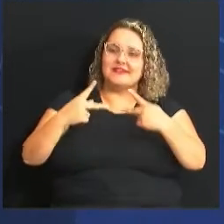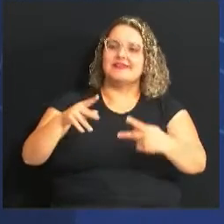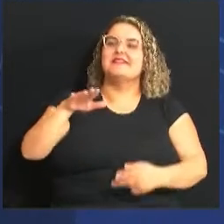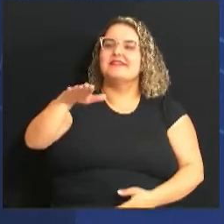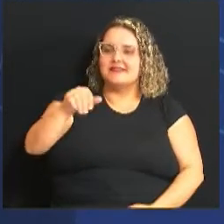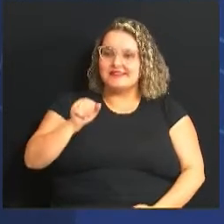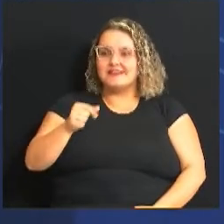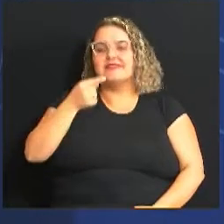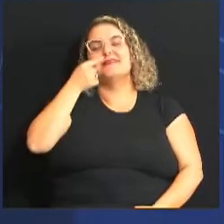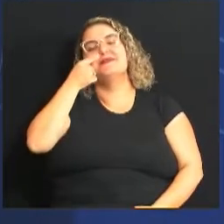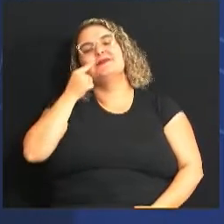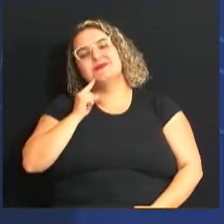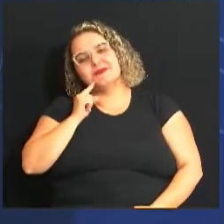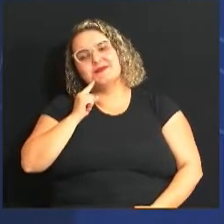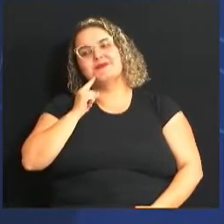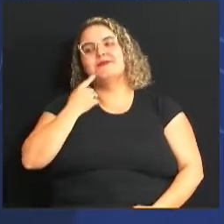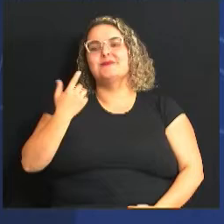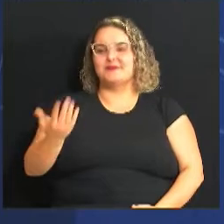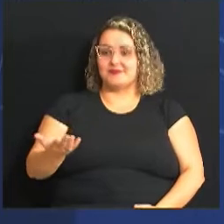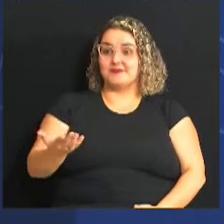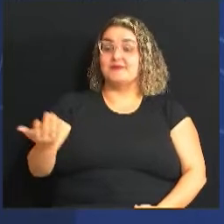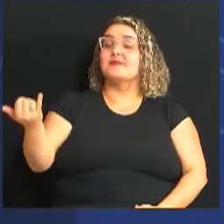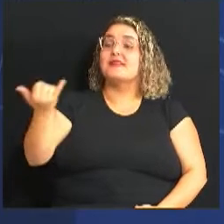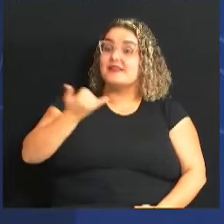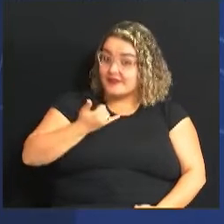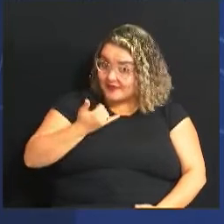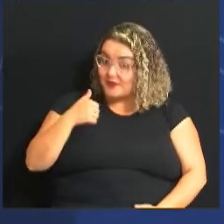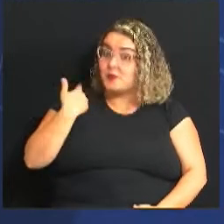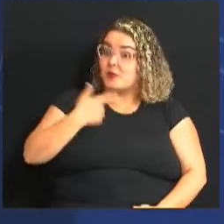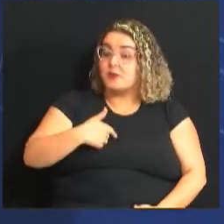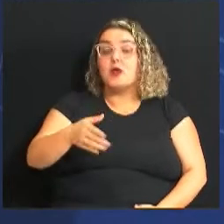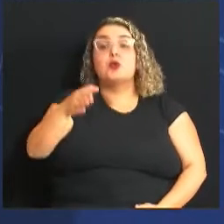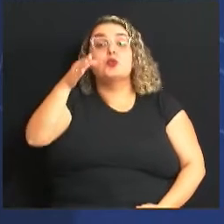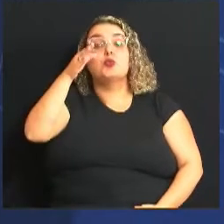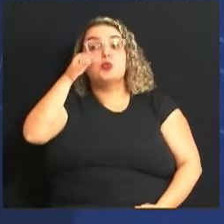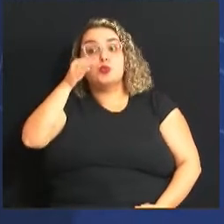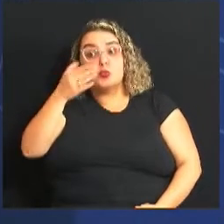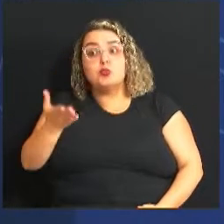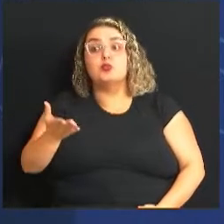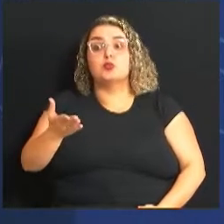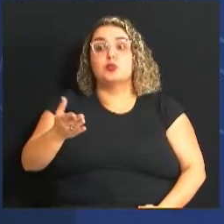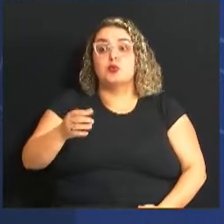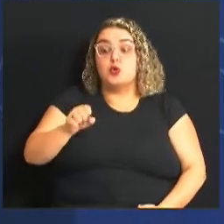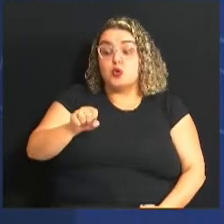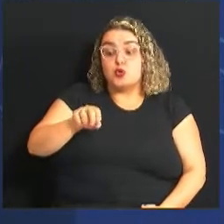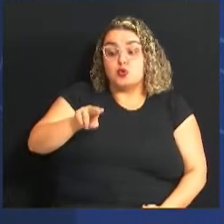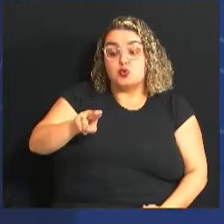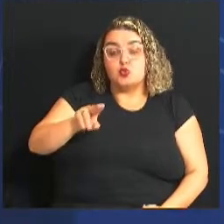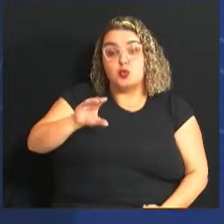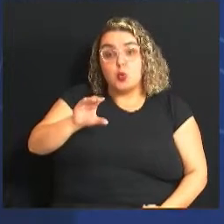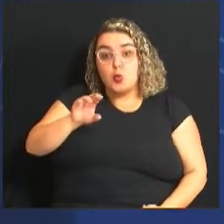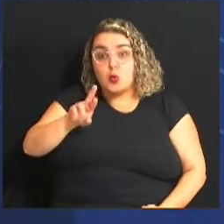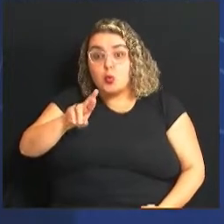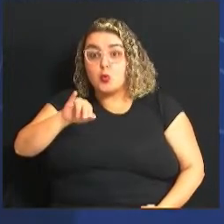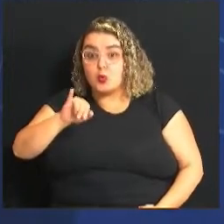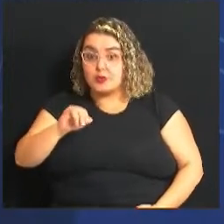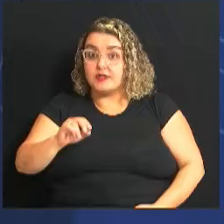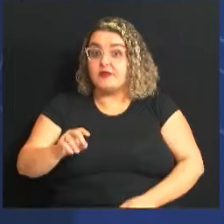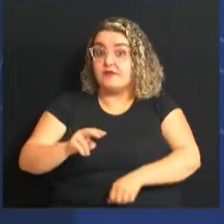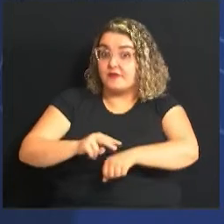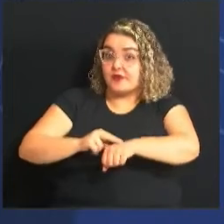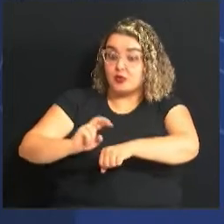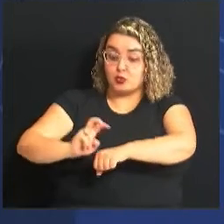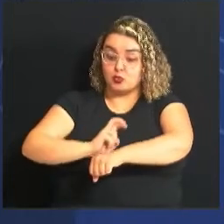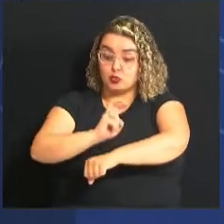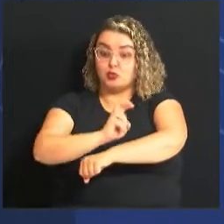repórter Viviane Novaes, que vai nos contar curiosidades sobre a sucuri verde, viu? Que é aquela famosa